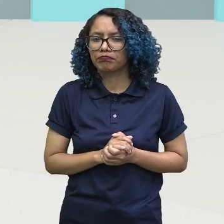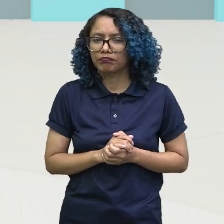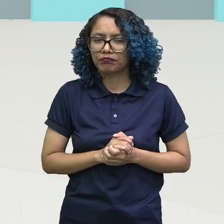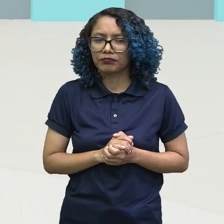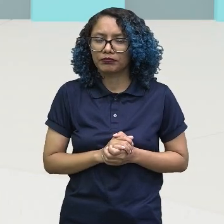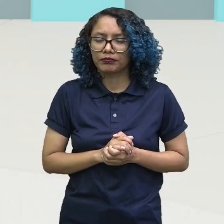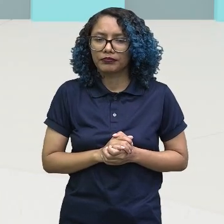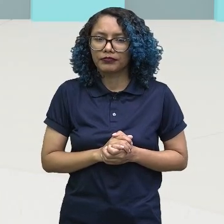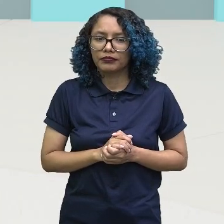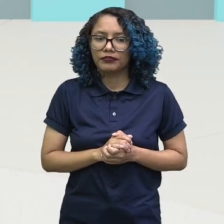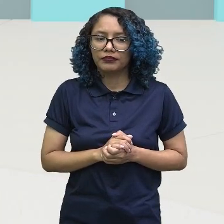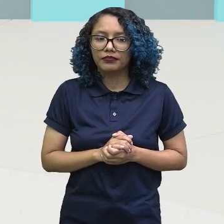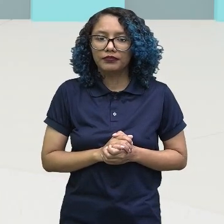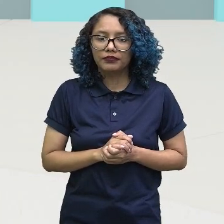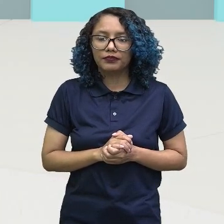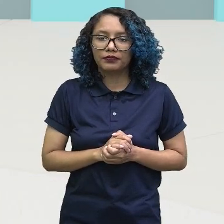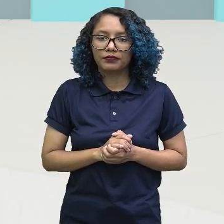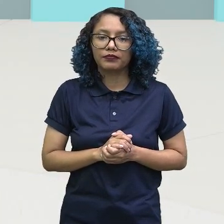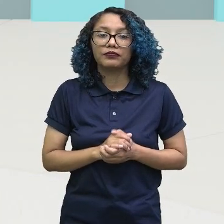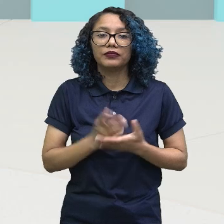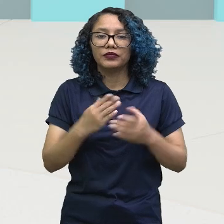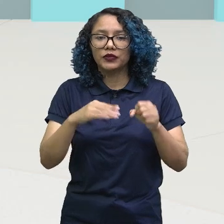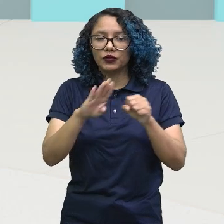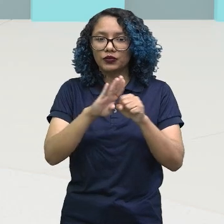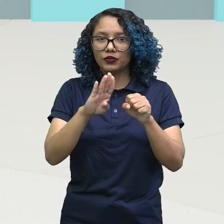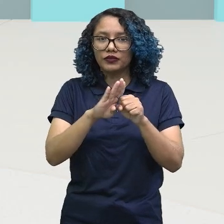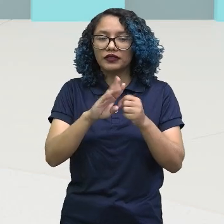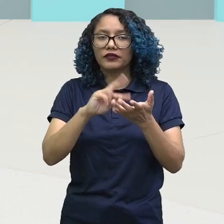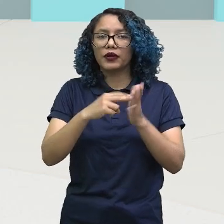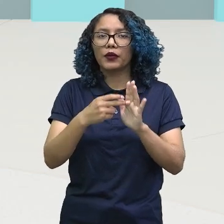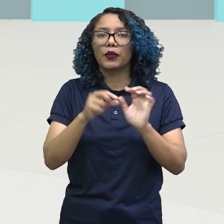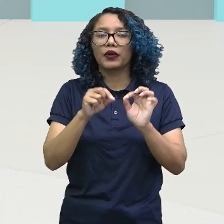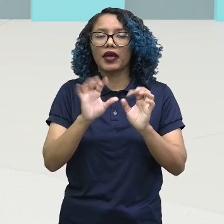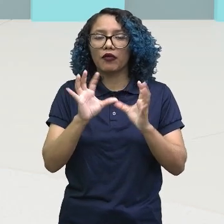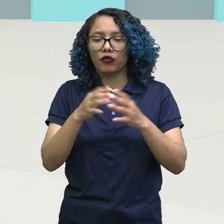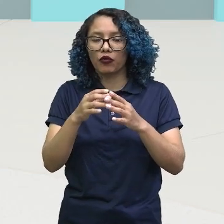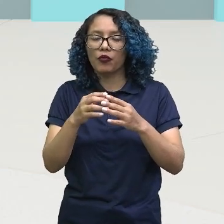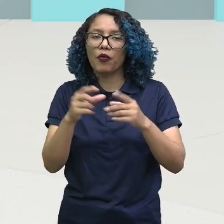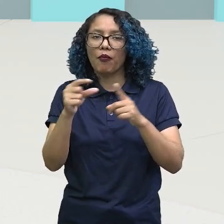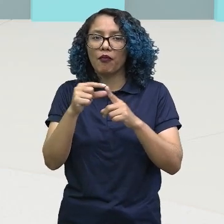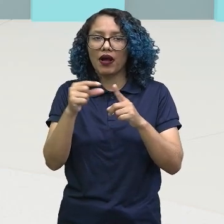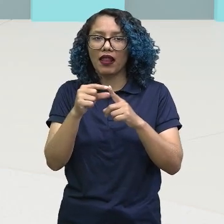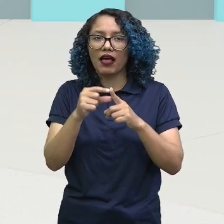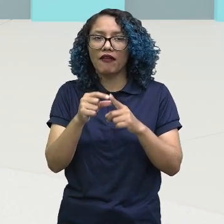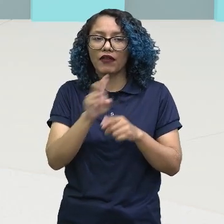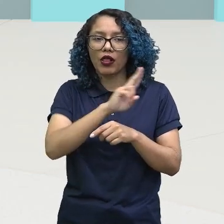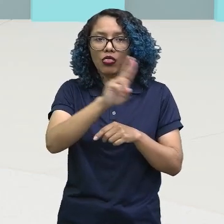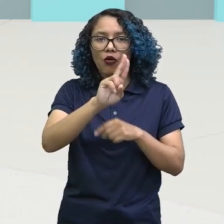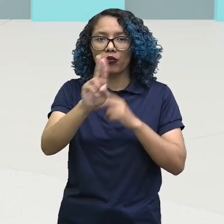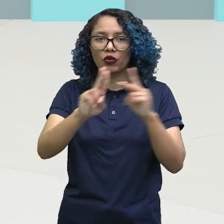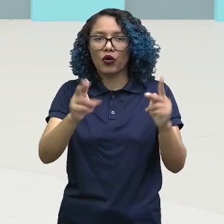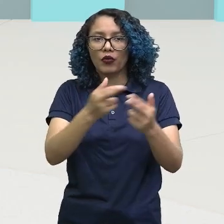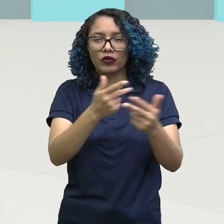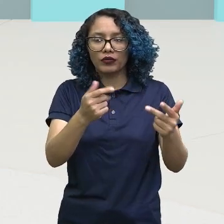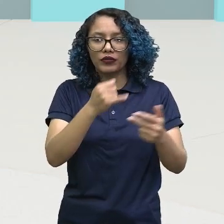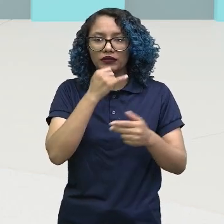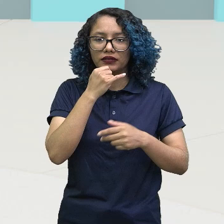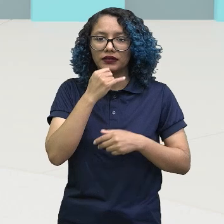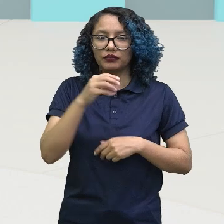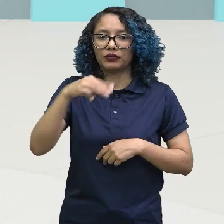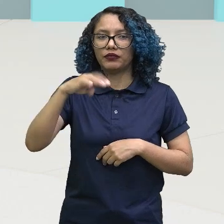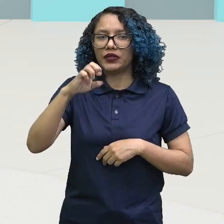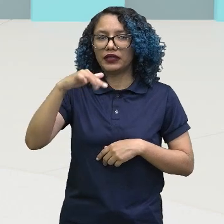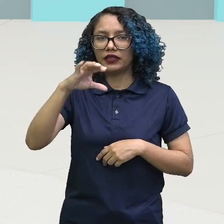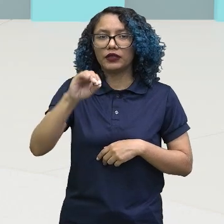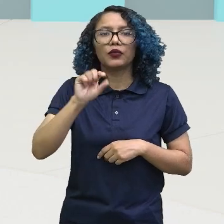vamos recapitular. Substantivo dá nome às coisas. Então, menino é o nome daquele serzinho lá,